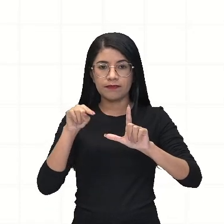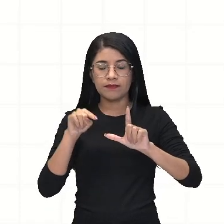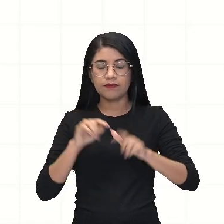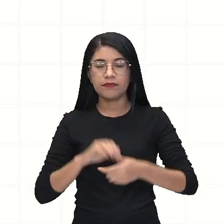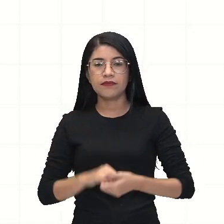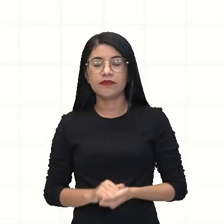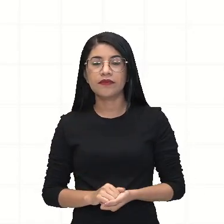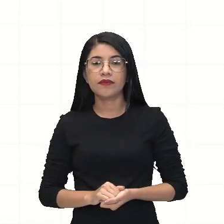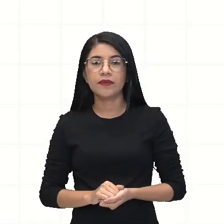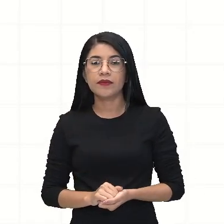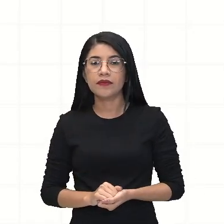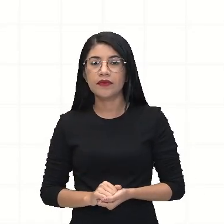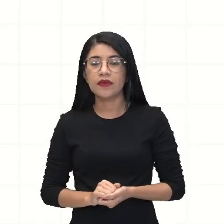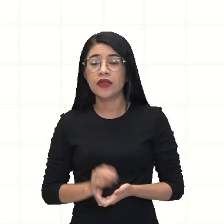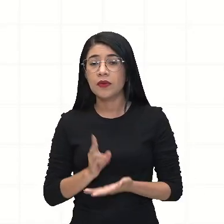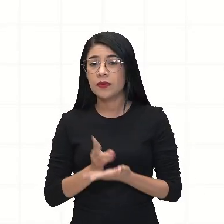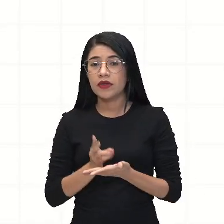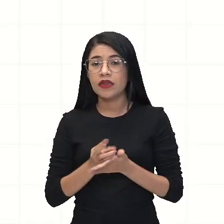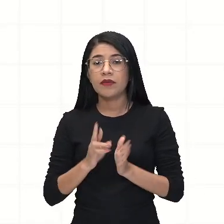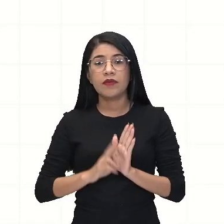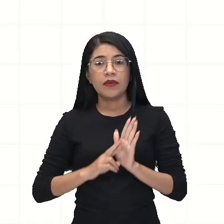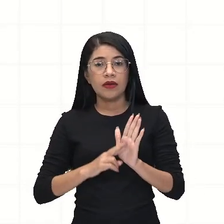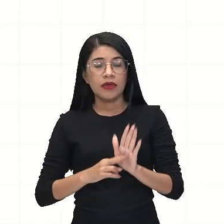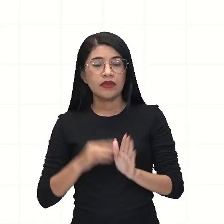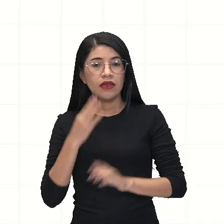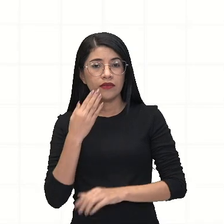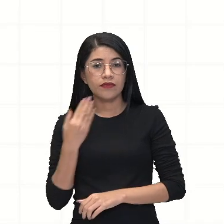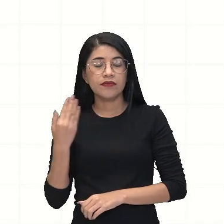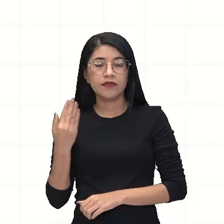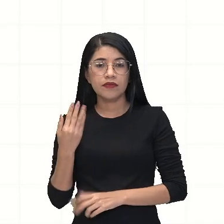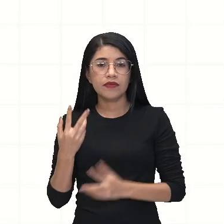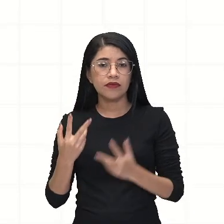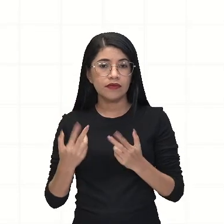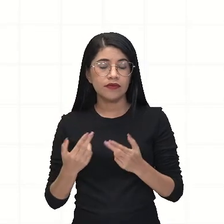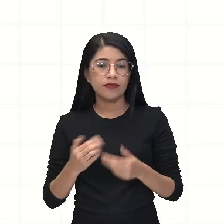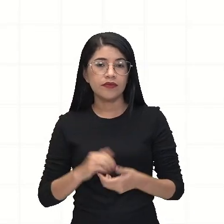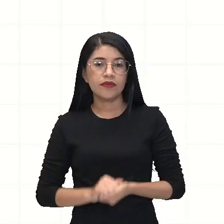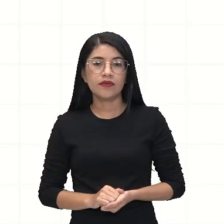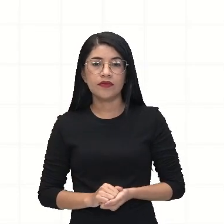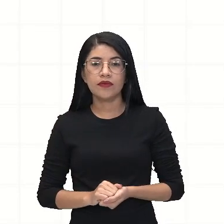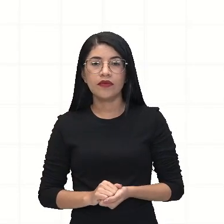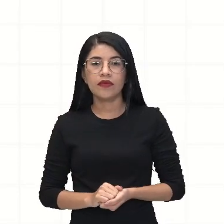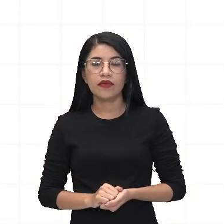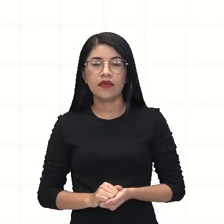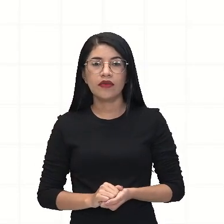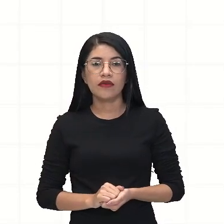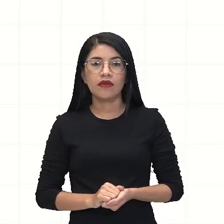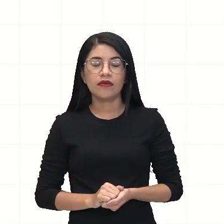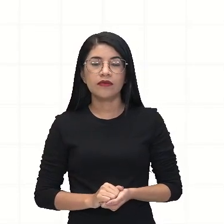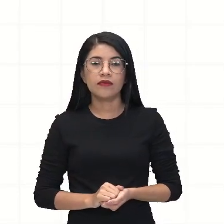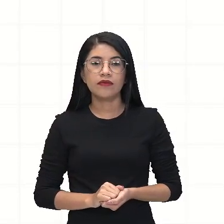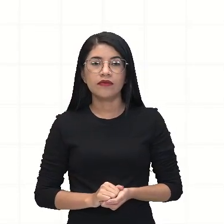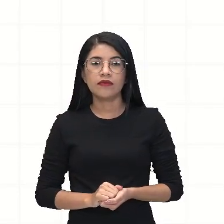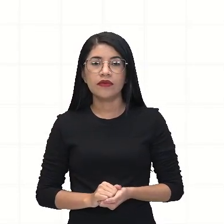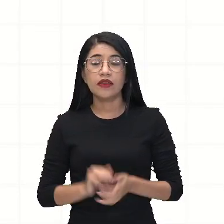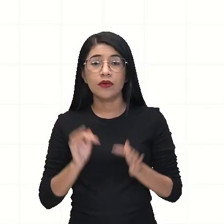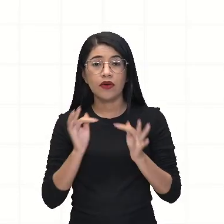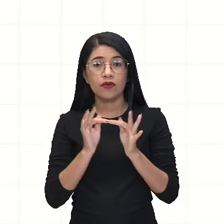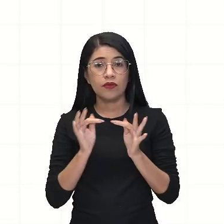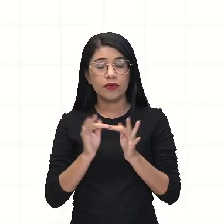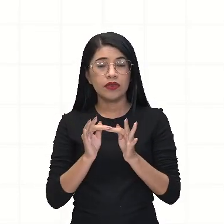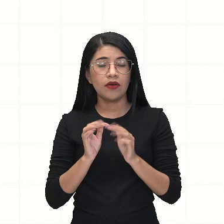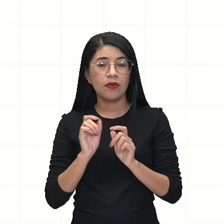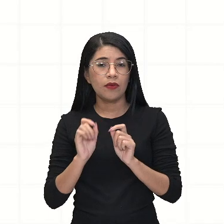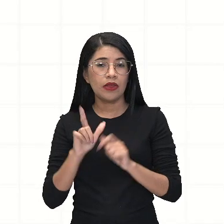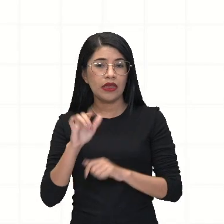uma função linear sempre vai ser essa reta e vai passar aqui nessa origem, né? Então, nós temos aqui uma função